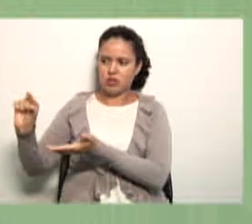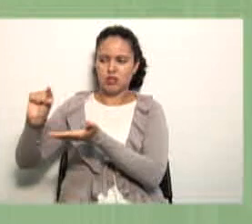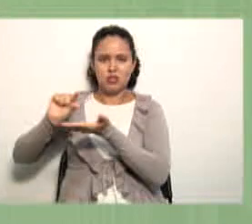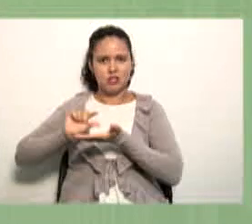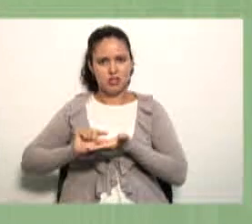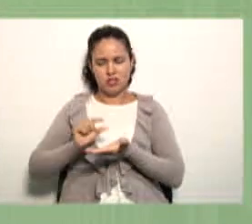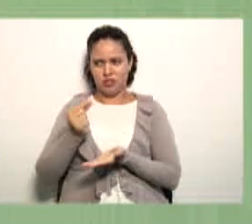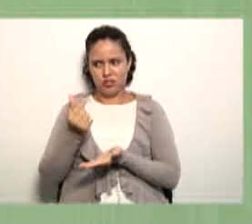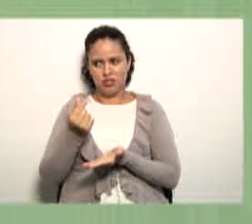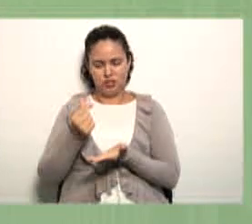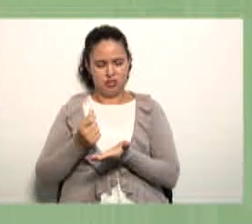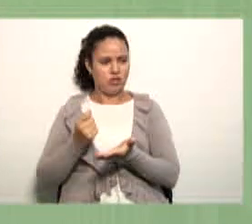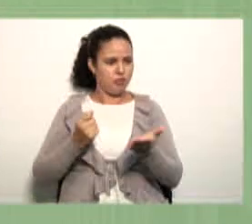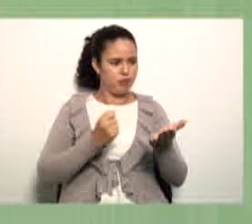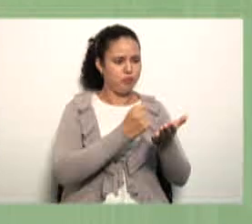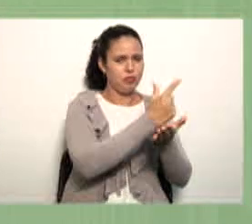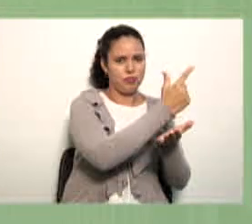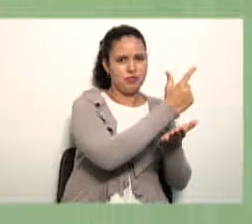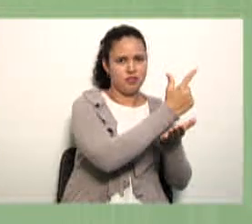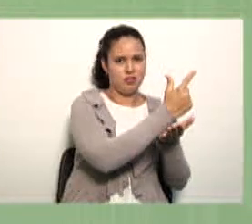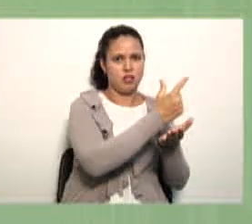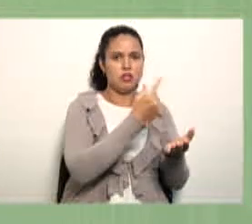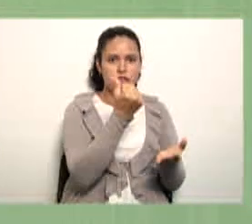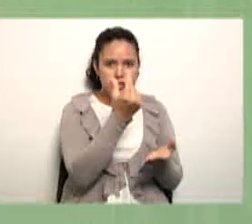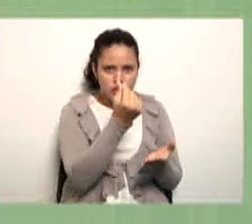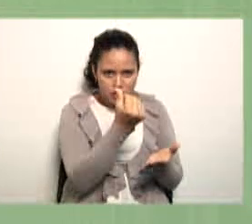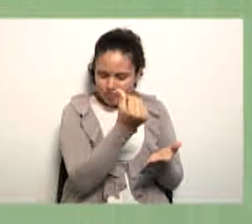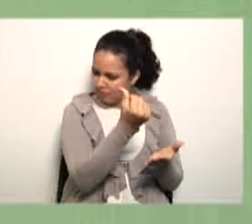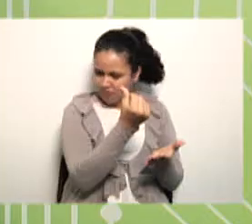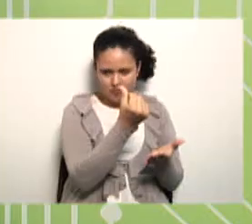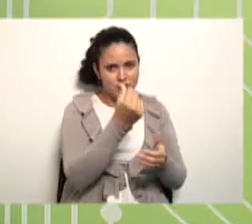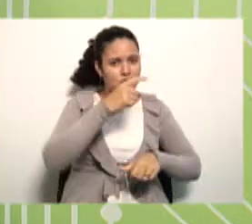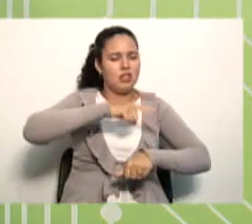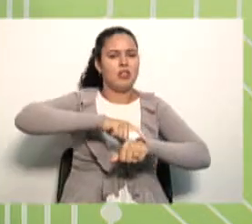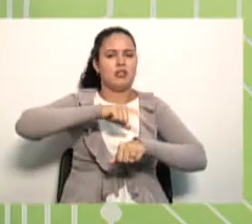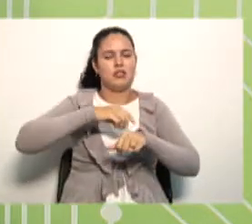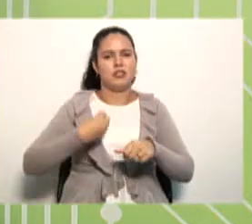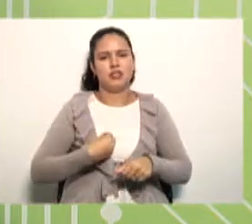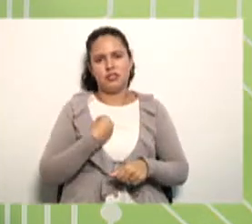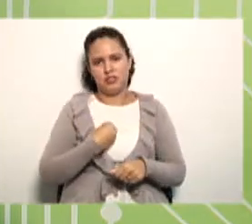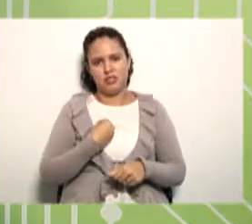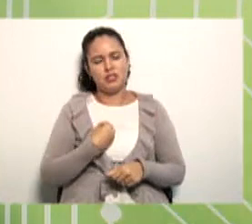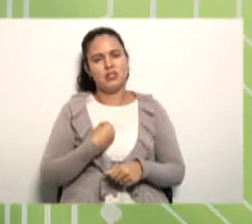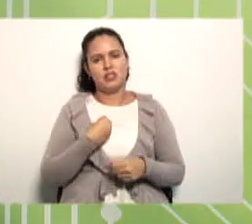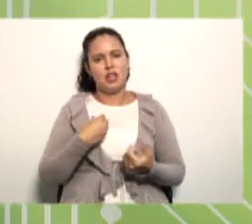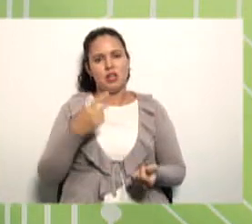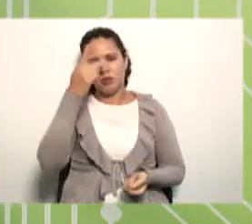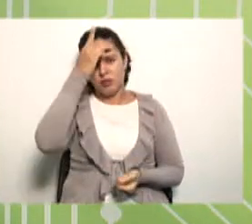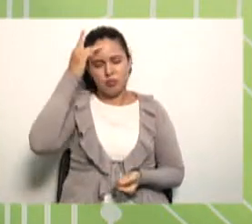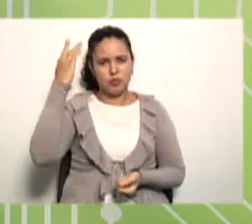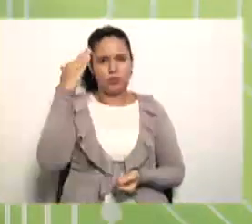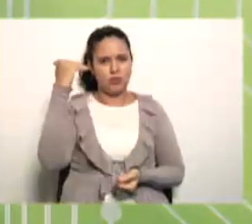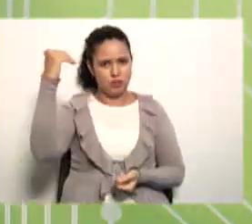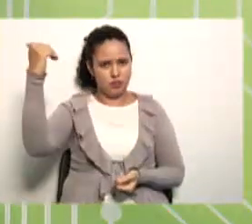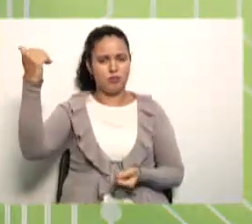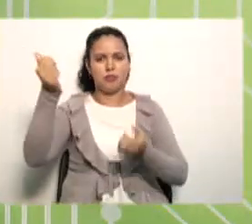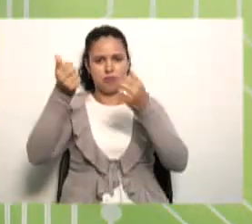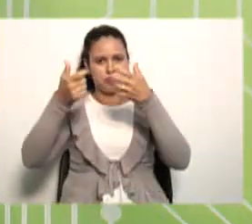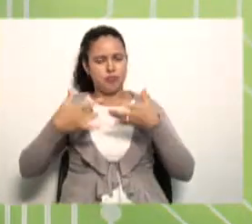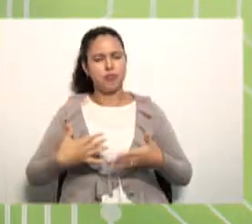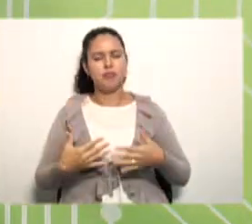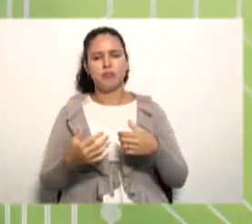senador no Uruguai. Ele traz um retrato do que significa esse princípio do custo